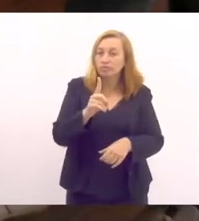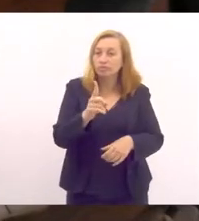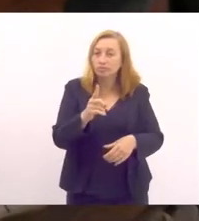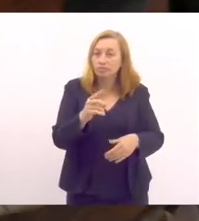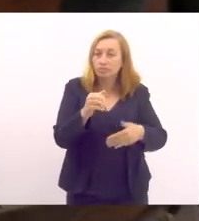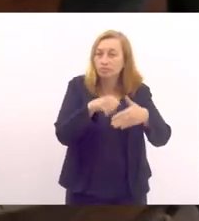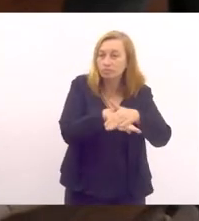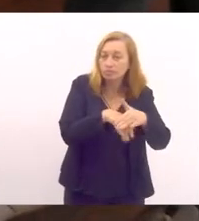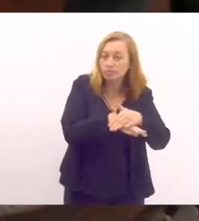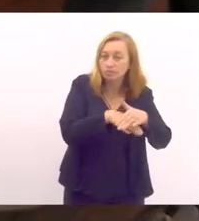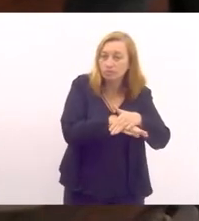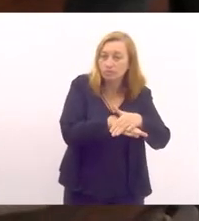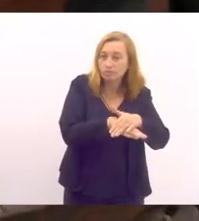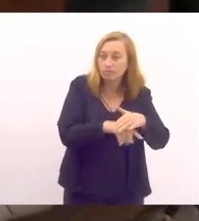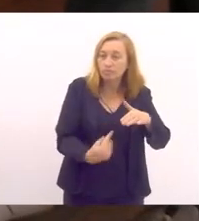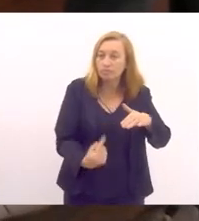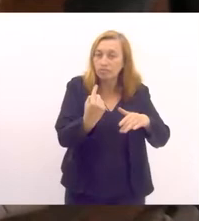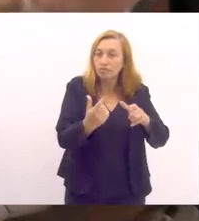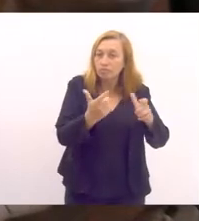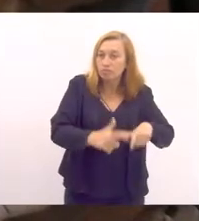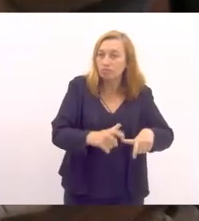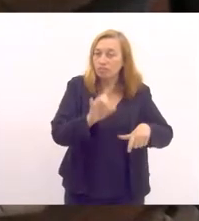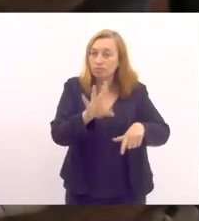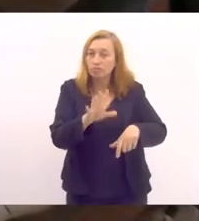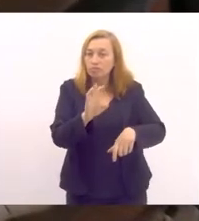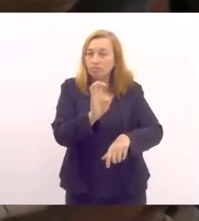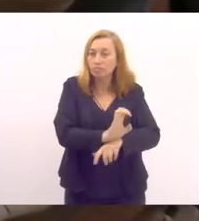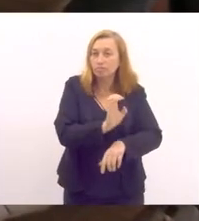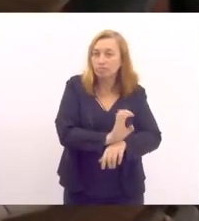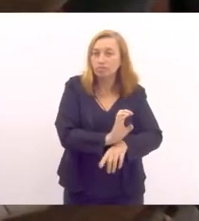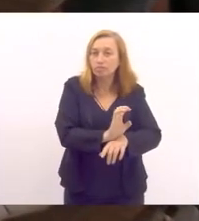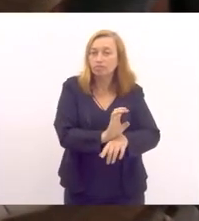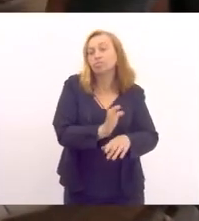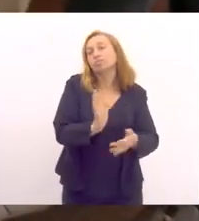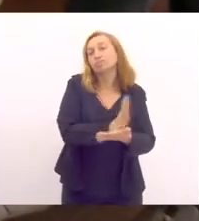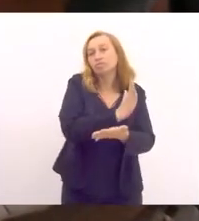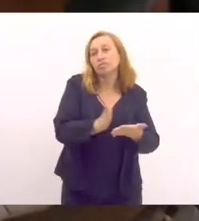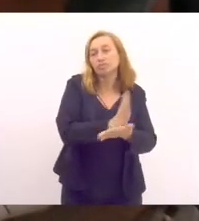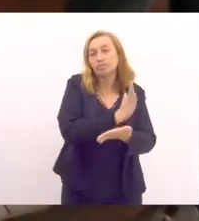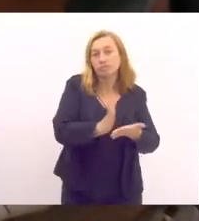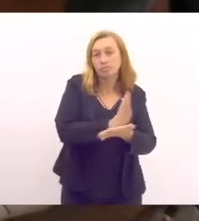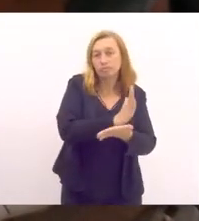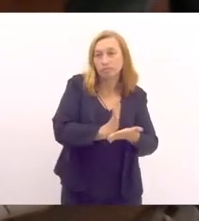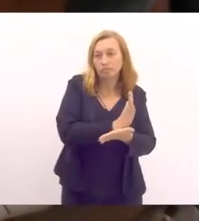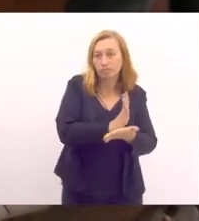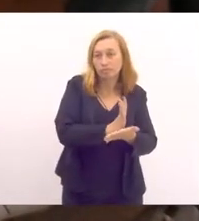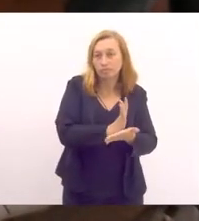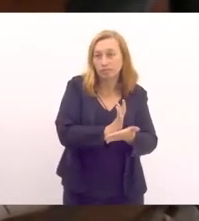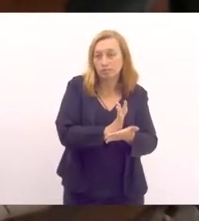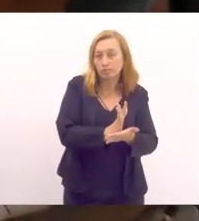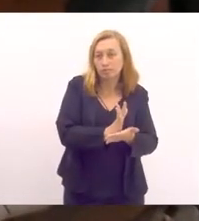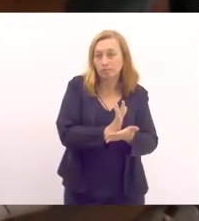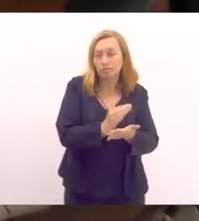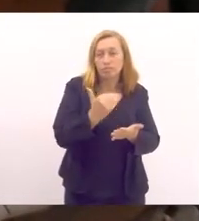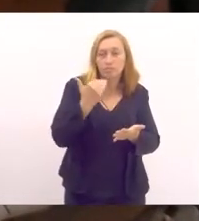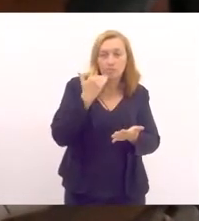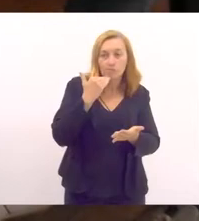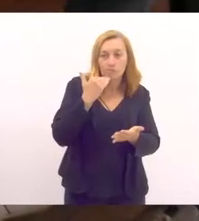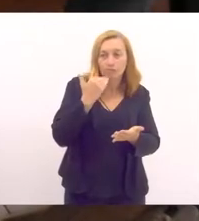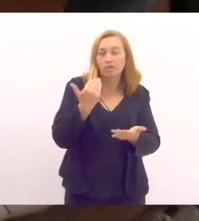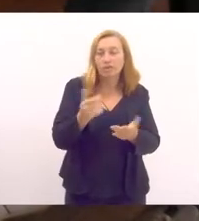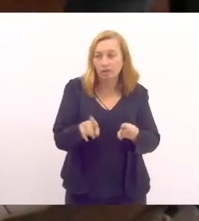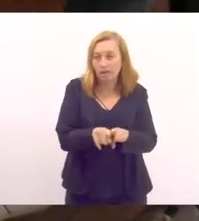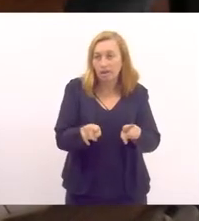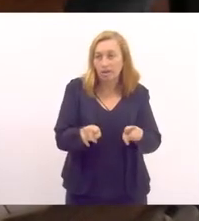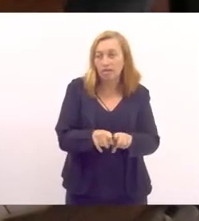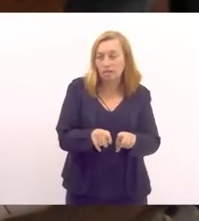do Estado que, às vezes, sofre alguma interferência. Um fundo, ele não sofre interferência. Né? Então,